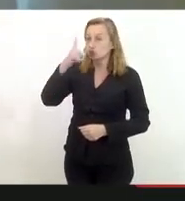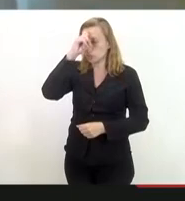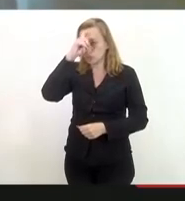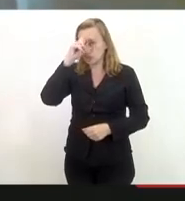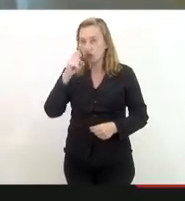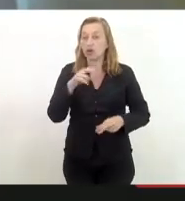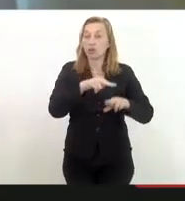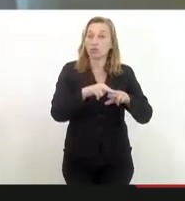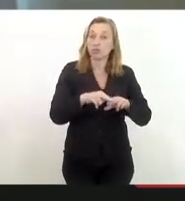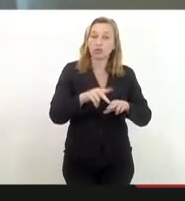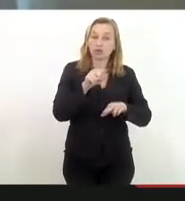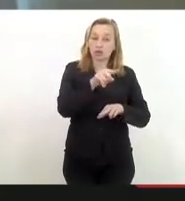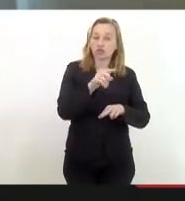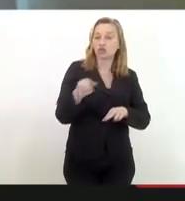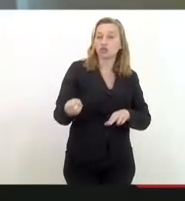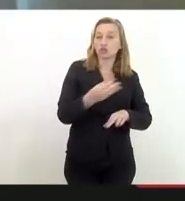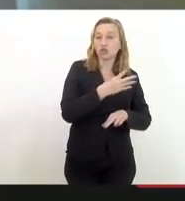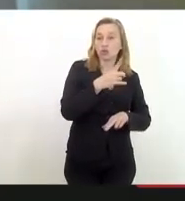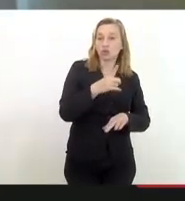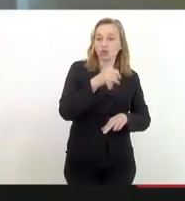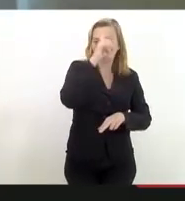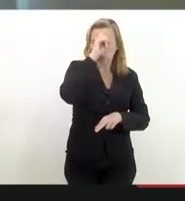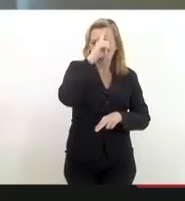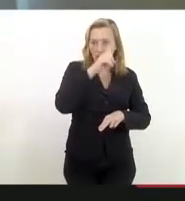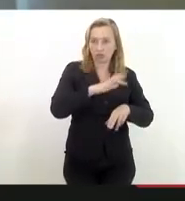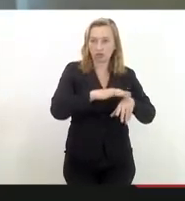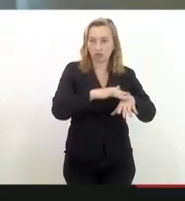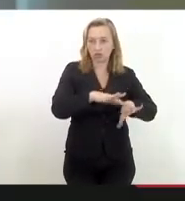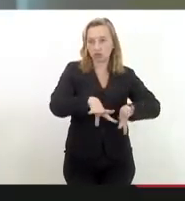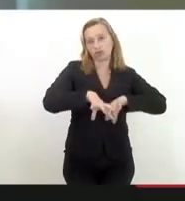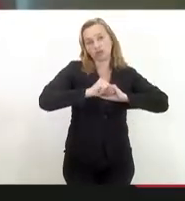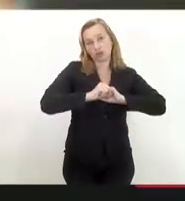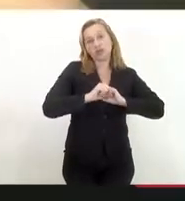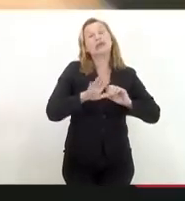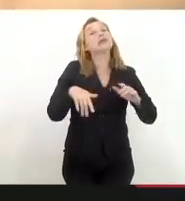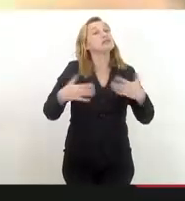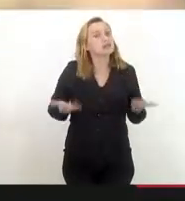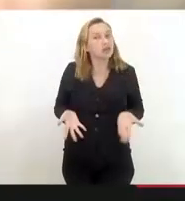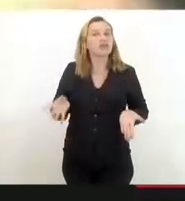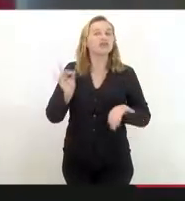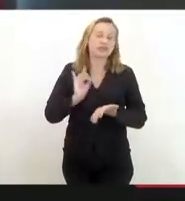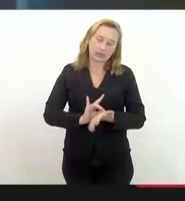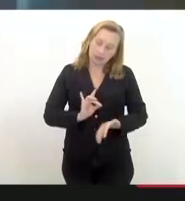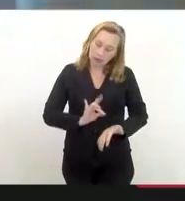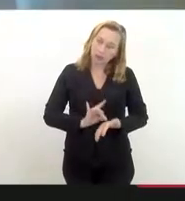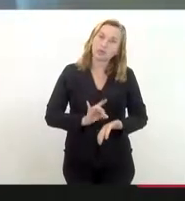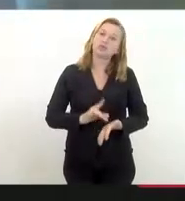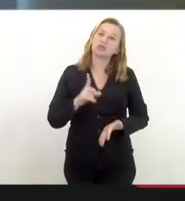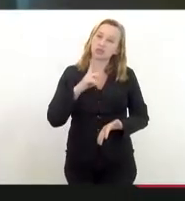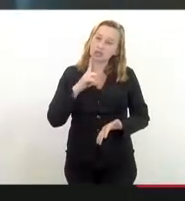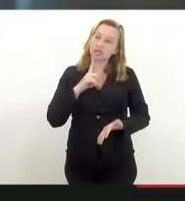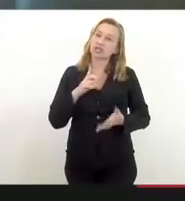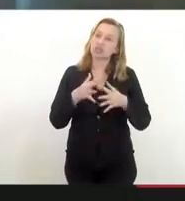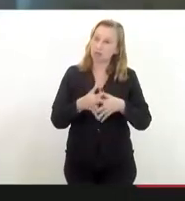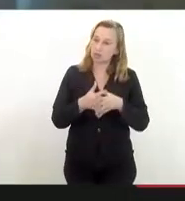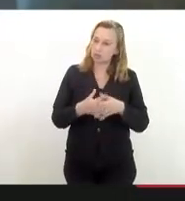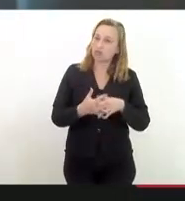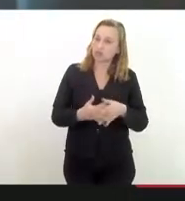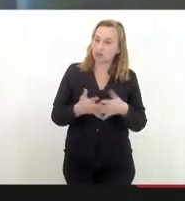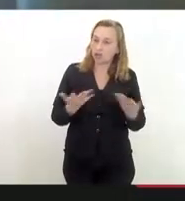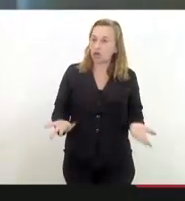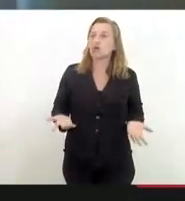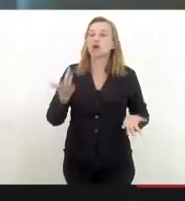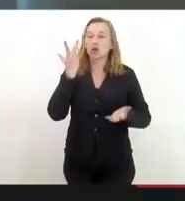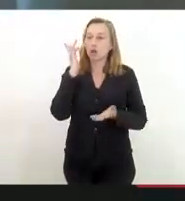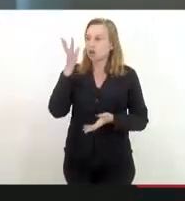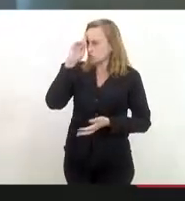esse hospital novo aí de infectologia. Então, realmente existe esse contratempo. Evidentemente, acho